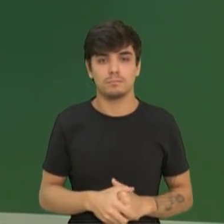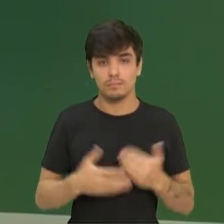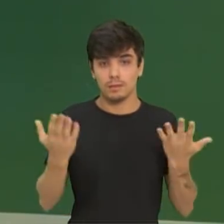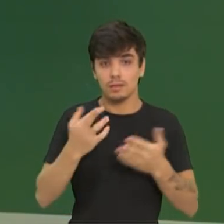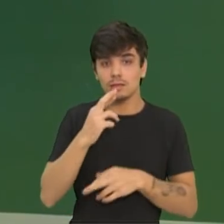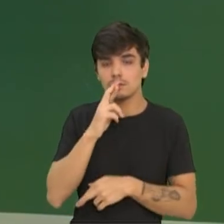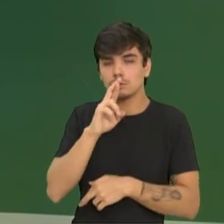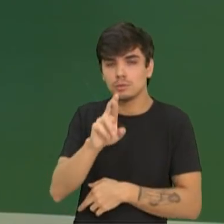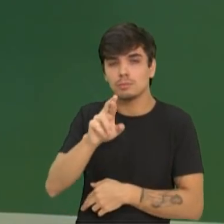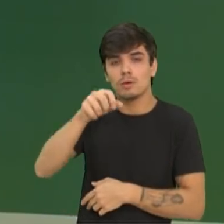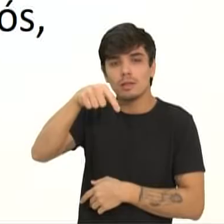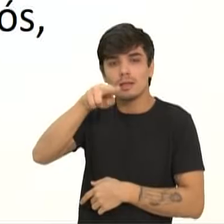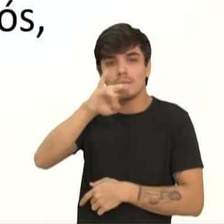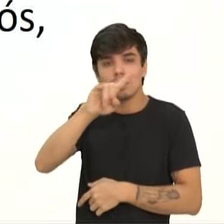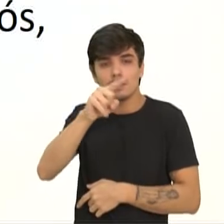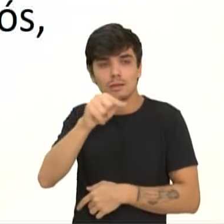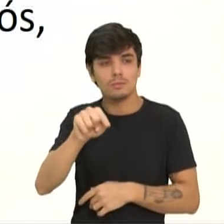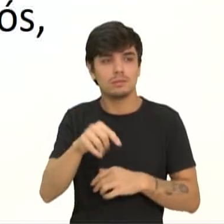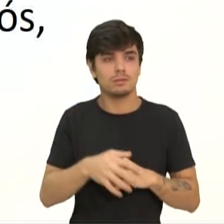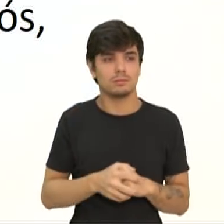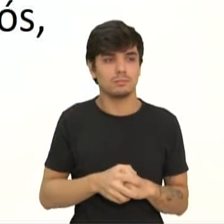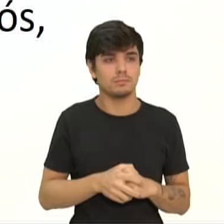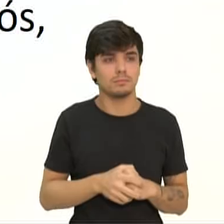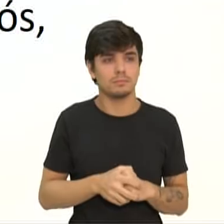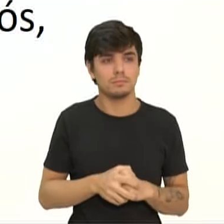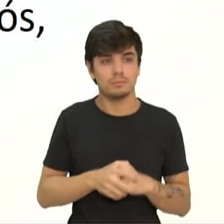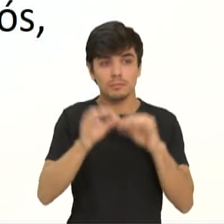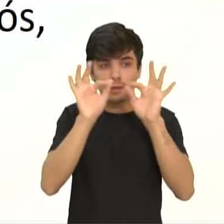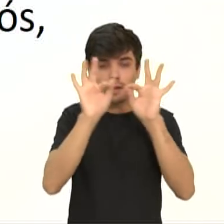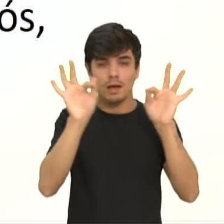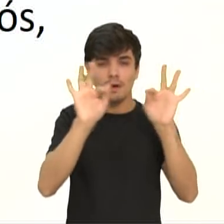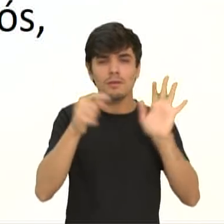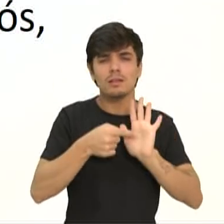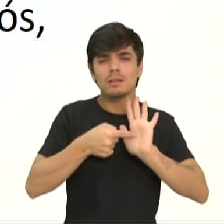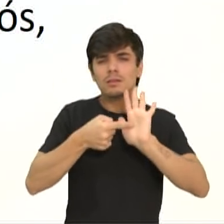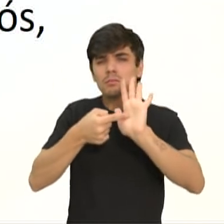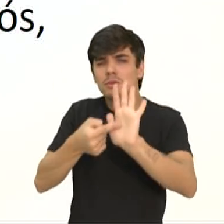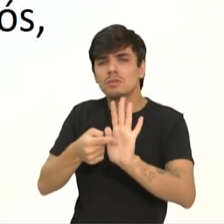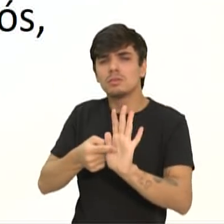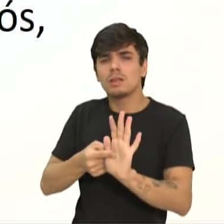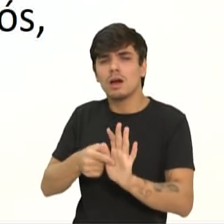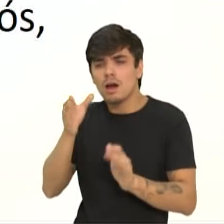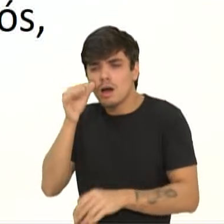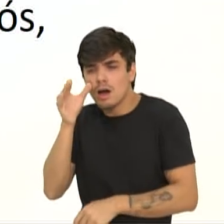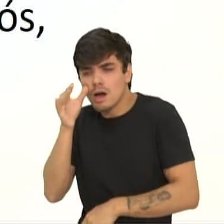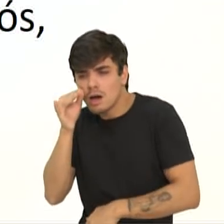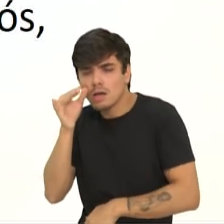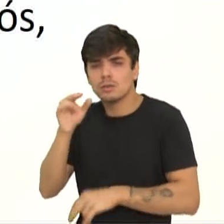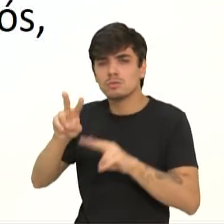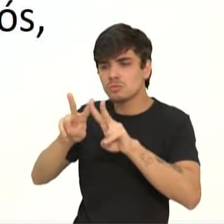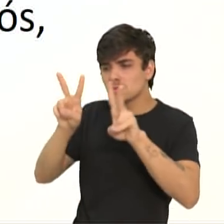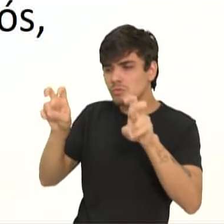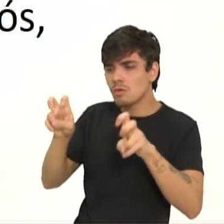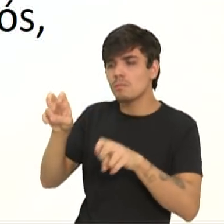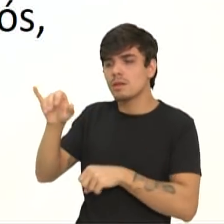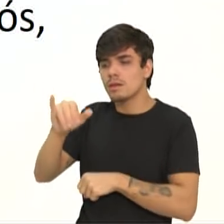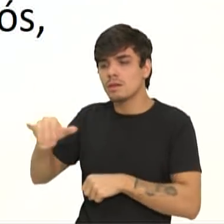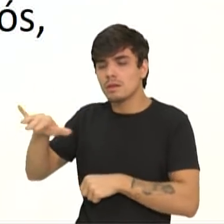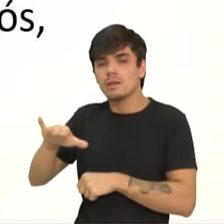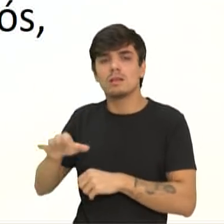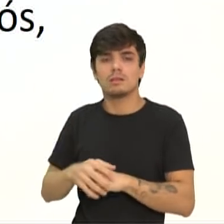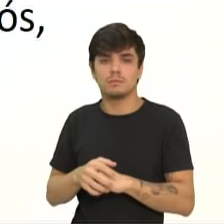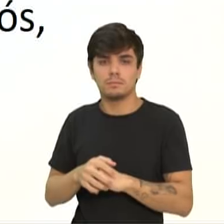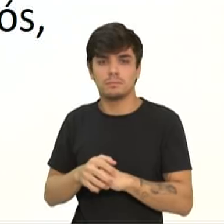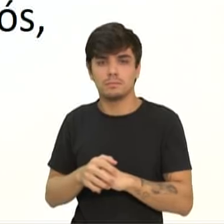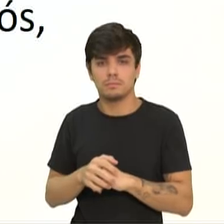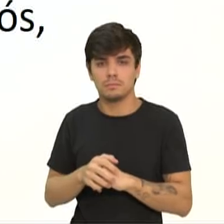Responda comigo esse quiz. A frase que demonstra a curiosidade por parte de um dos meninos sobre a ilha é: os